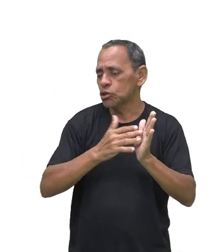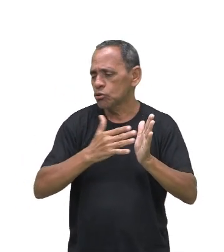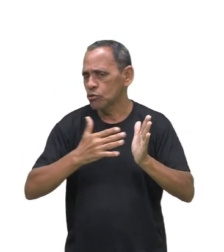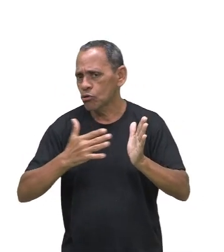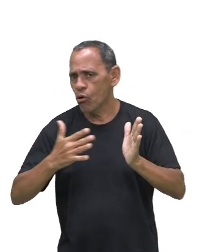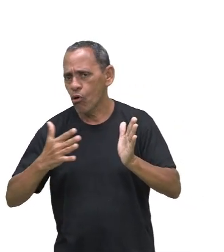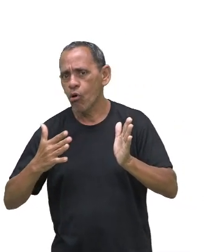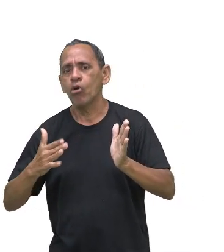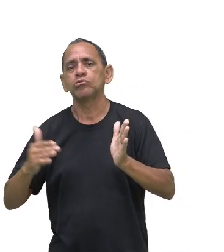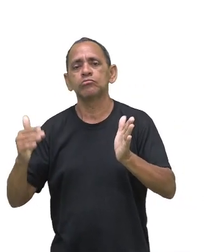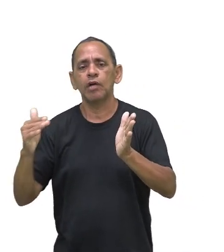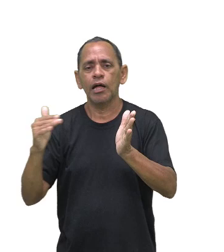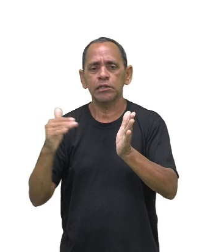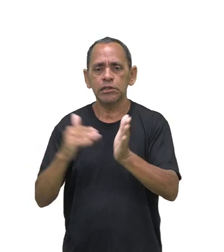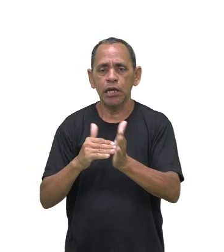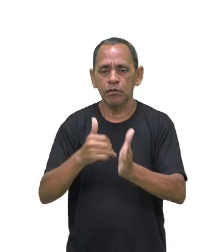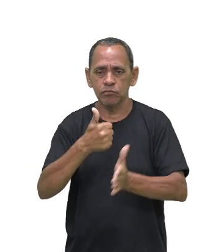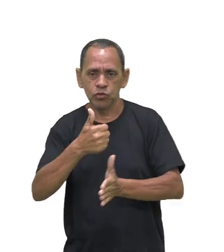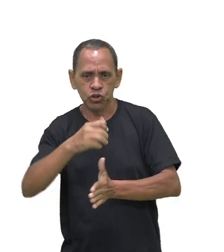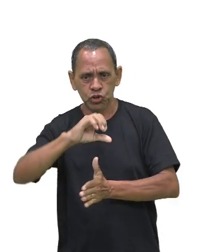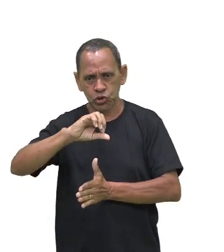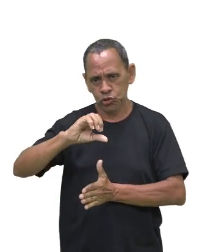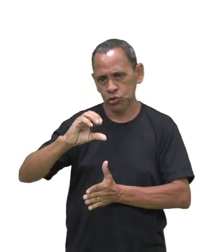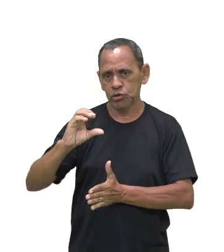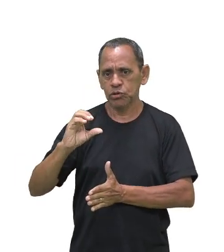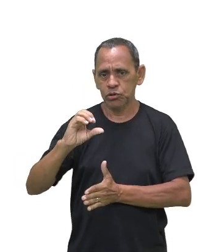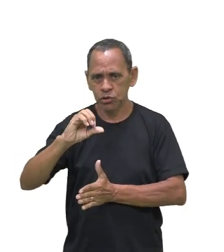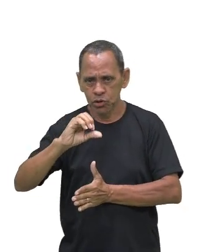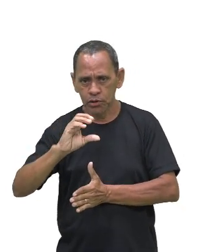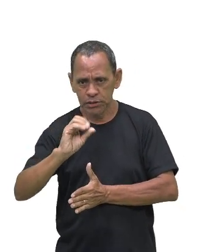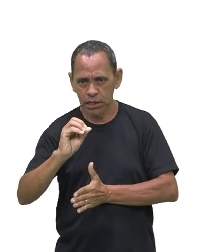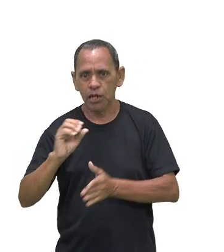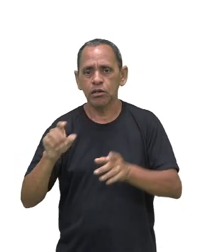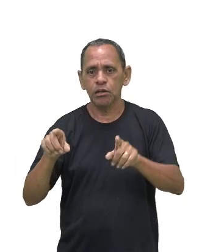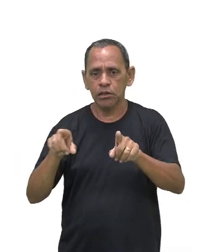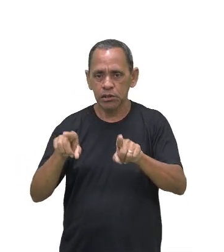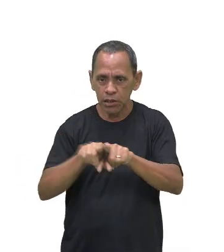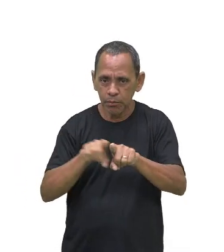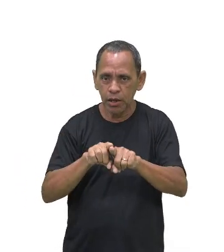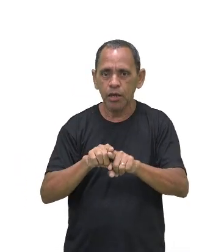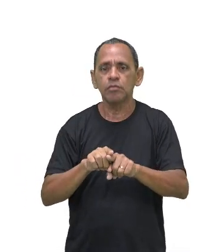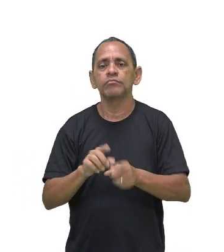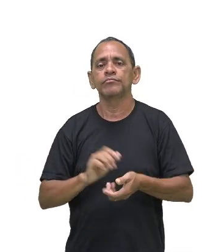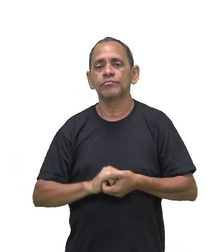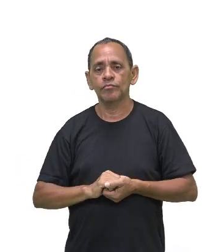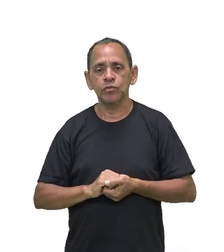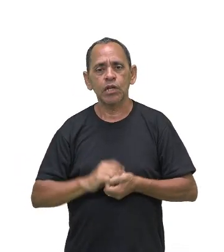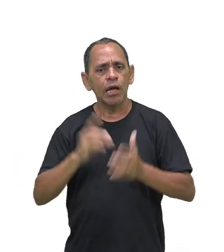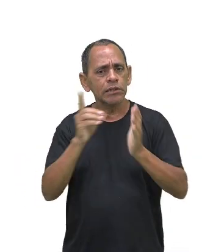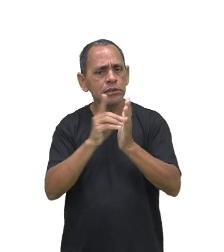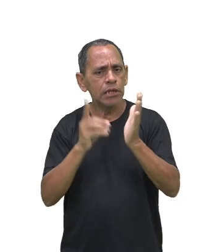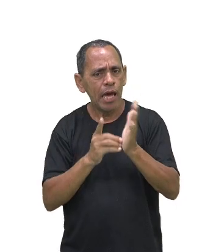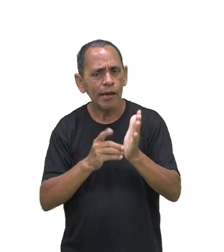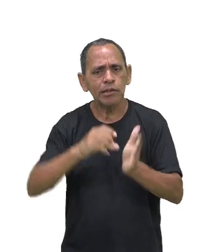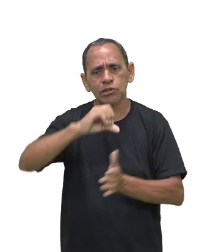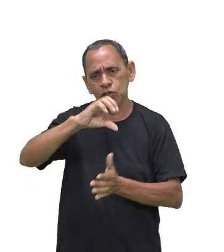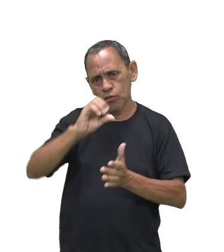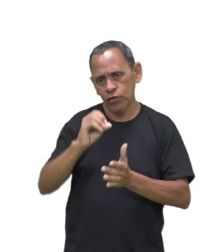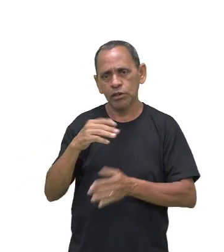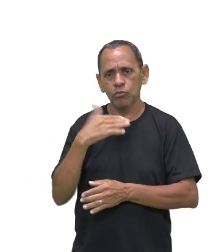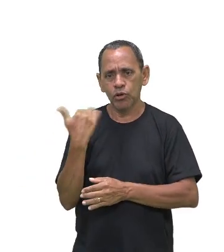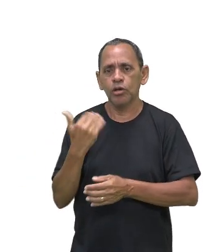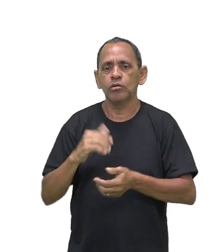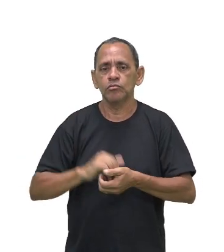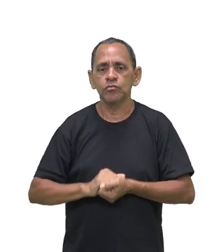XX, 1907, e quase no final da última década, em 1990, veio a falecer. Ele foi